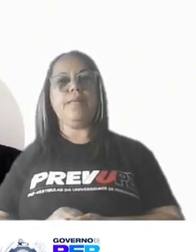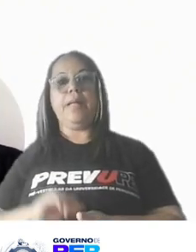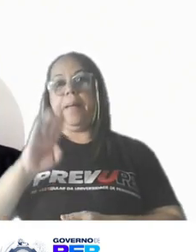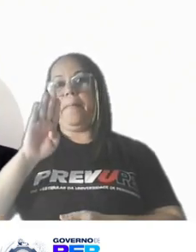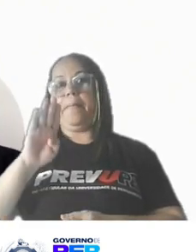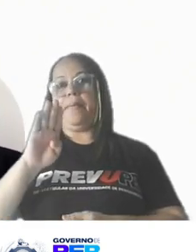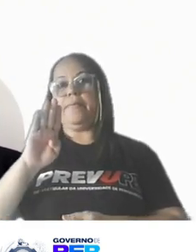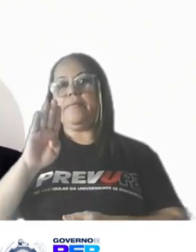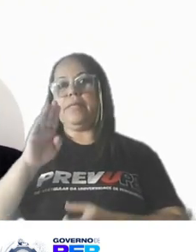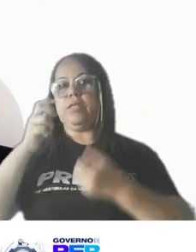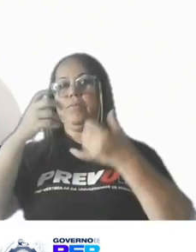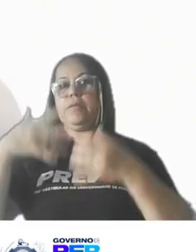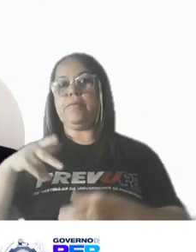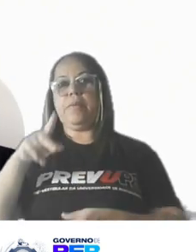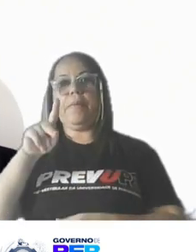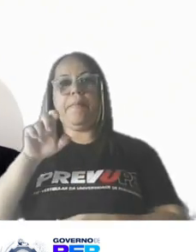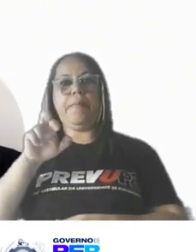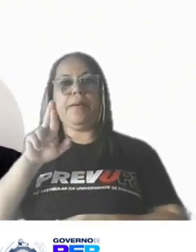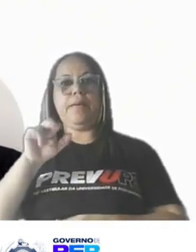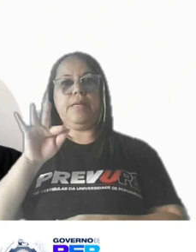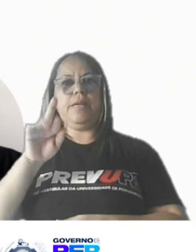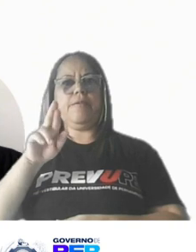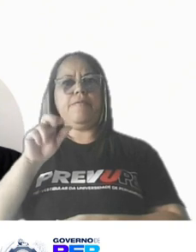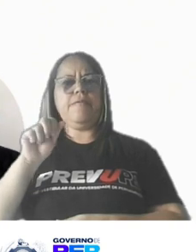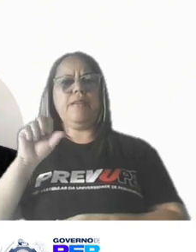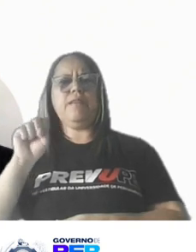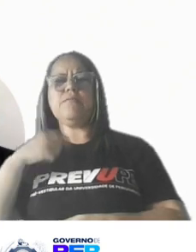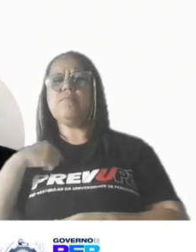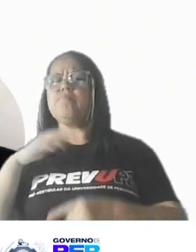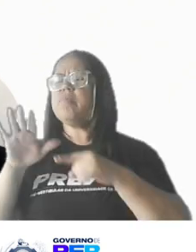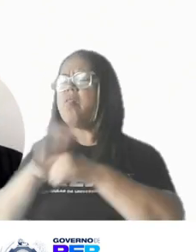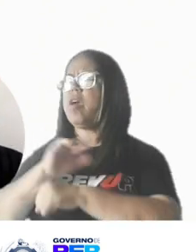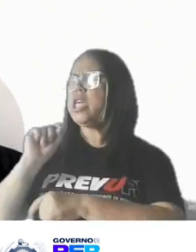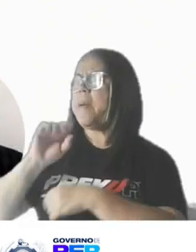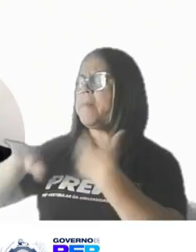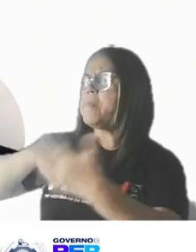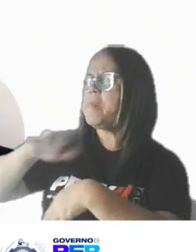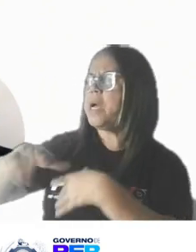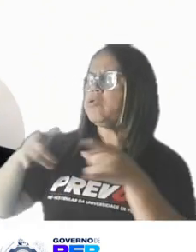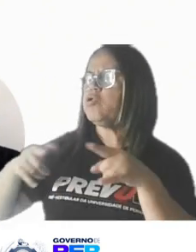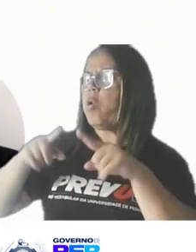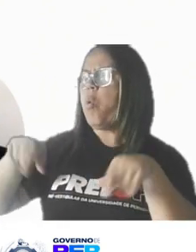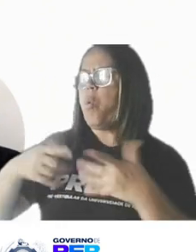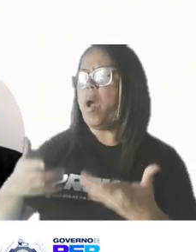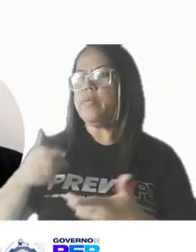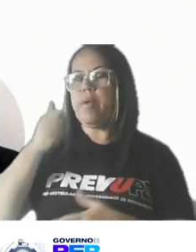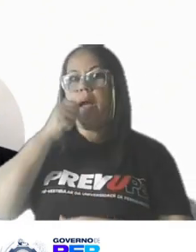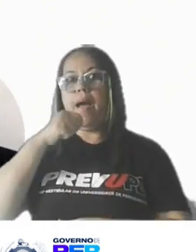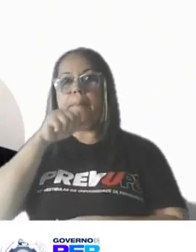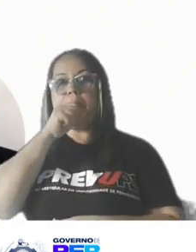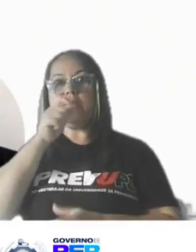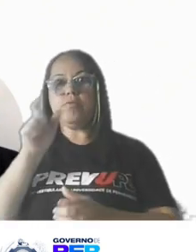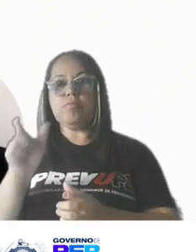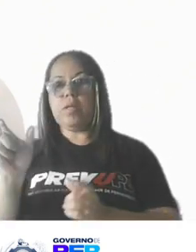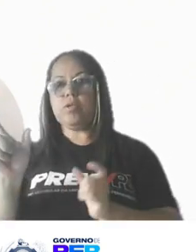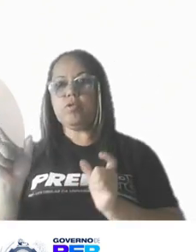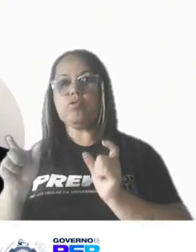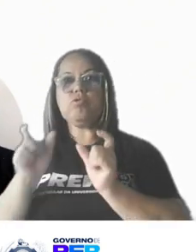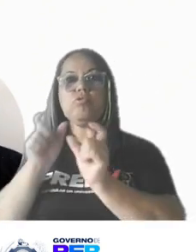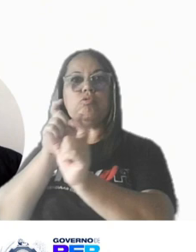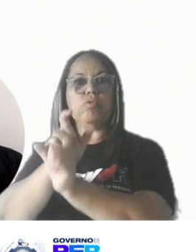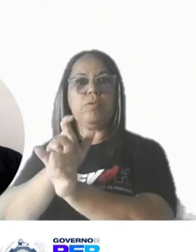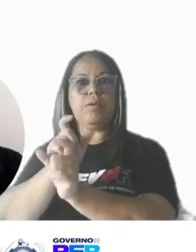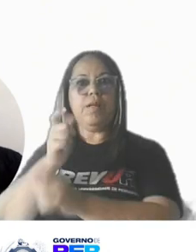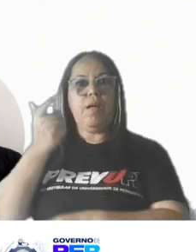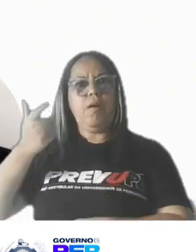A letra B fala de perifrase, né? Que, ao perguntar quem havia feito a bagunça no quarto, a mãe de Calvin substitui uma palavra no seu discurso